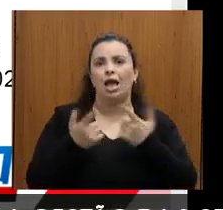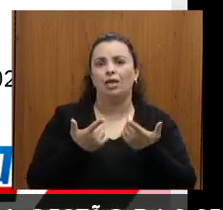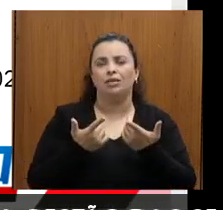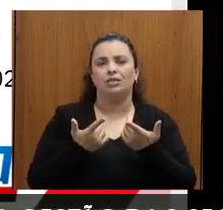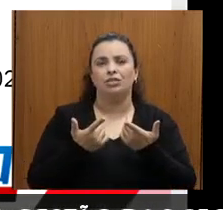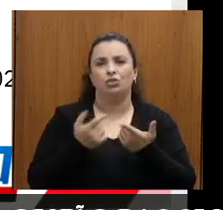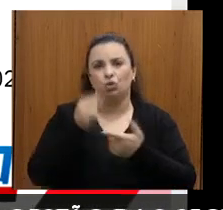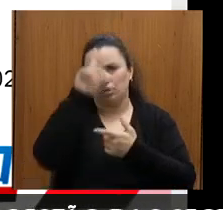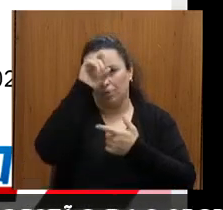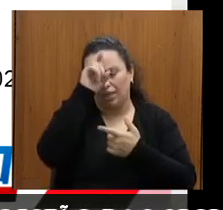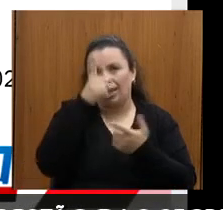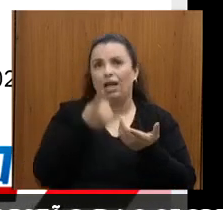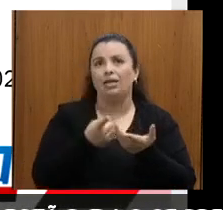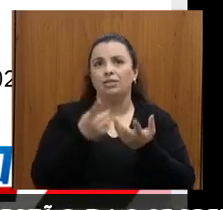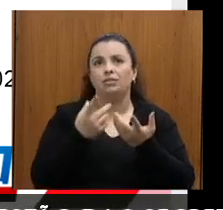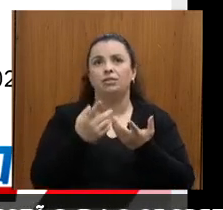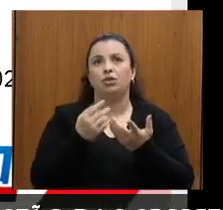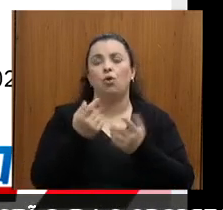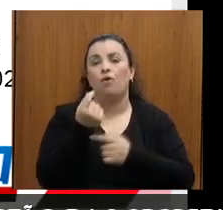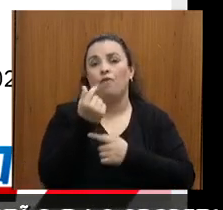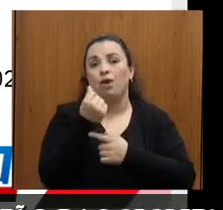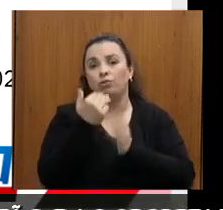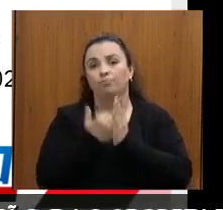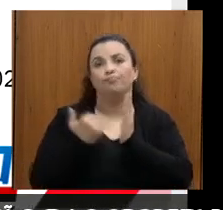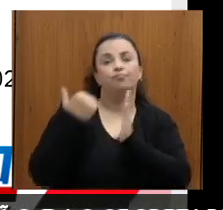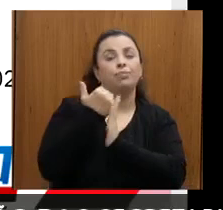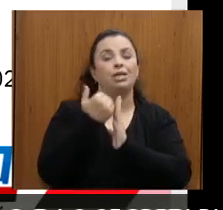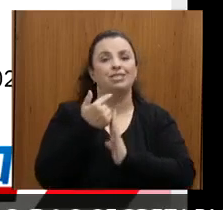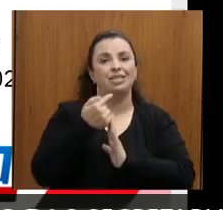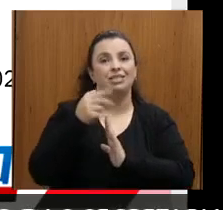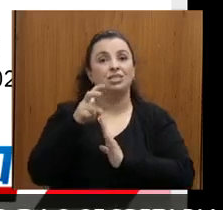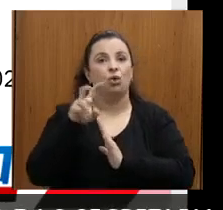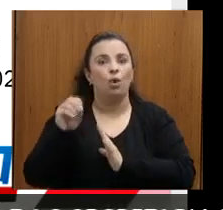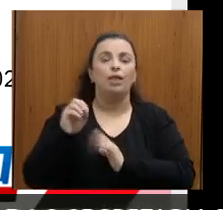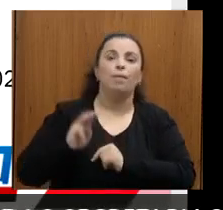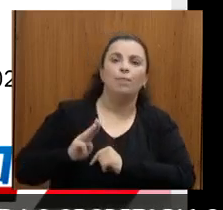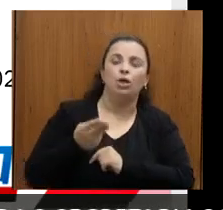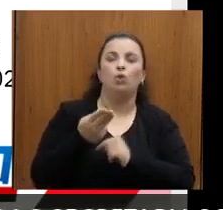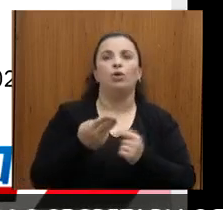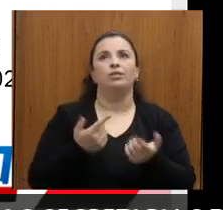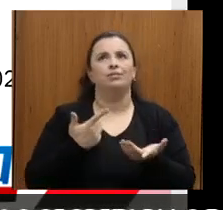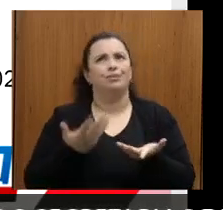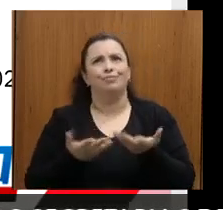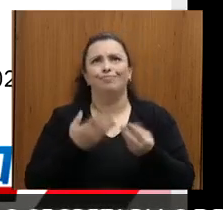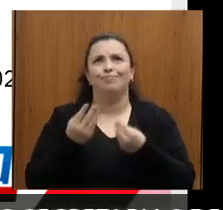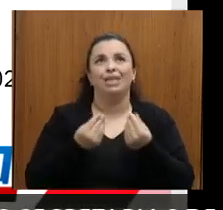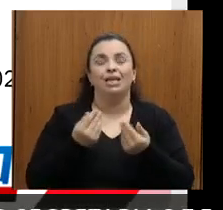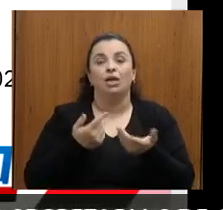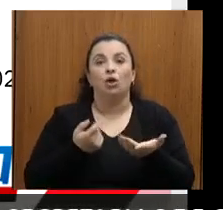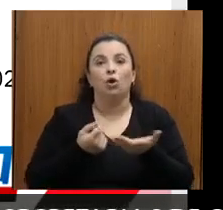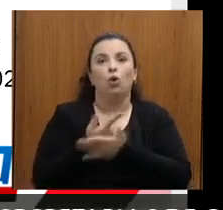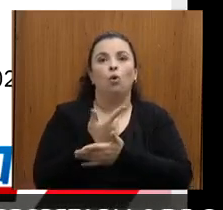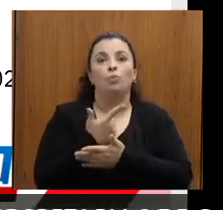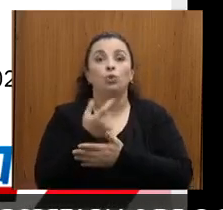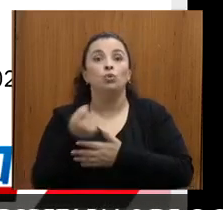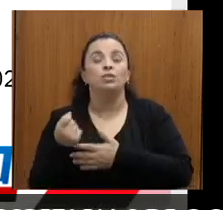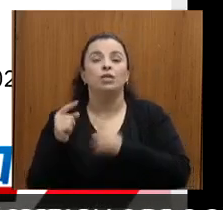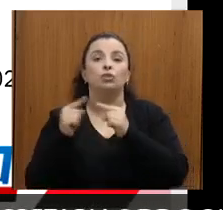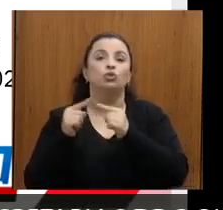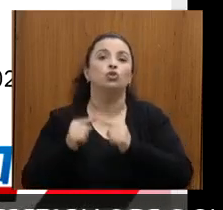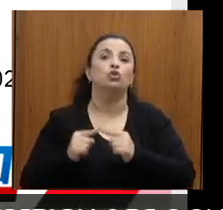superior a 750 milhões, milhões, então a gente teve a compra de mais de 200 tipos de medicamentos,